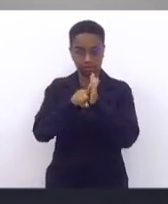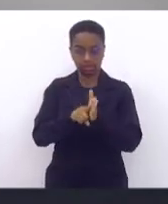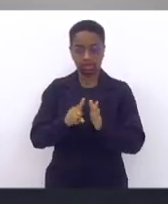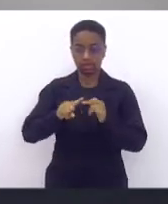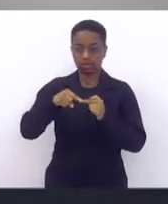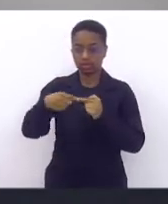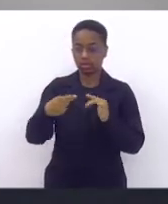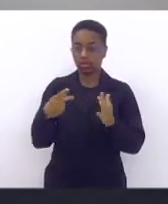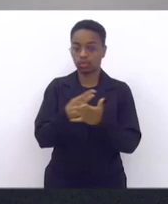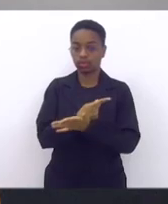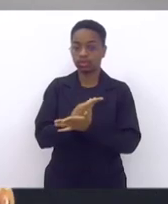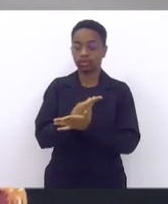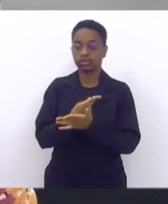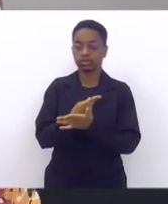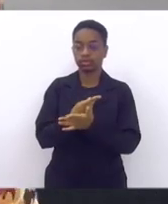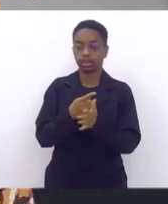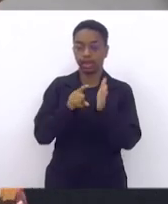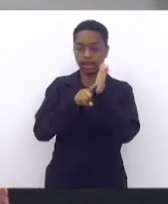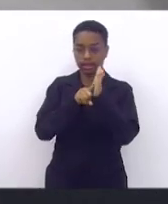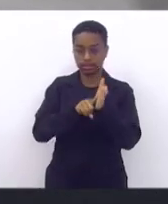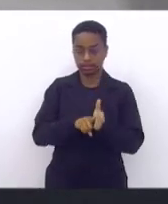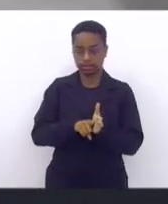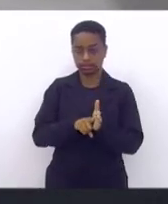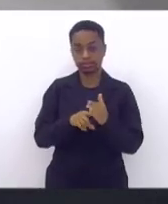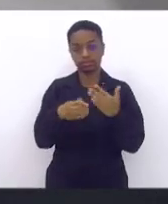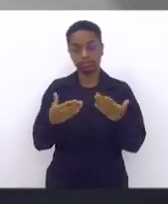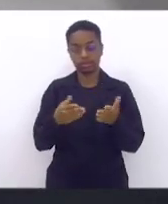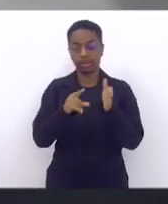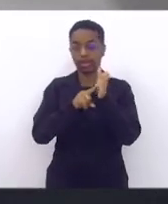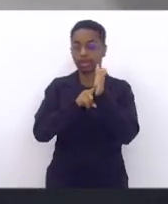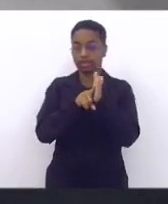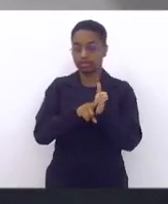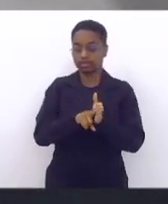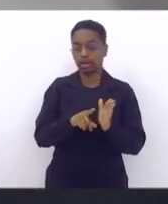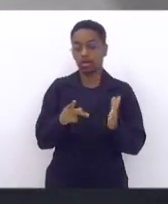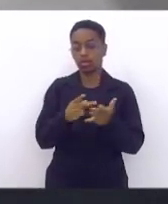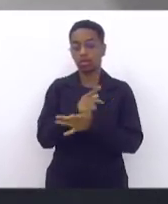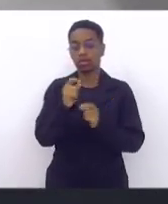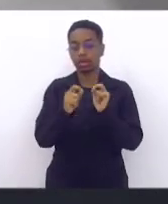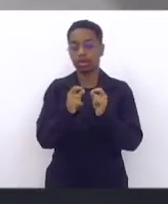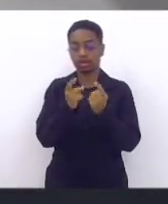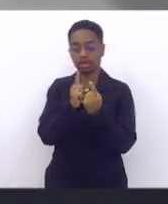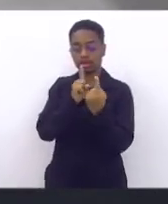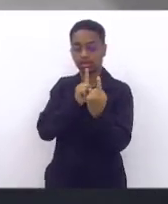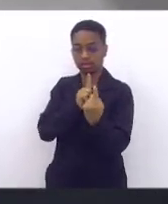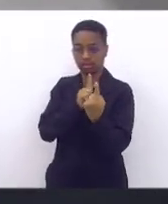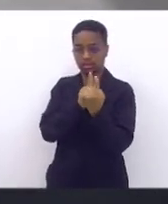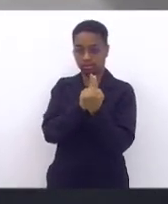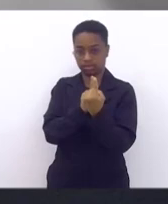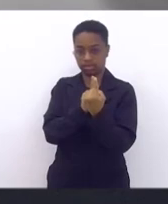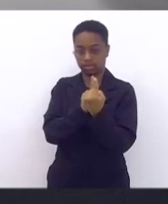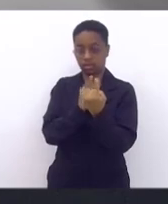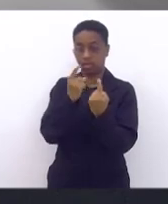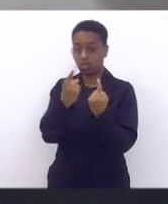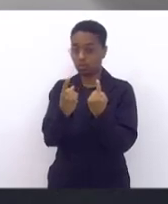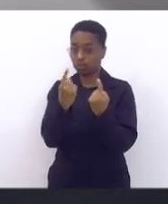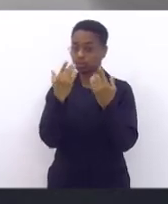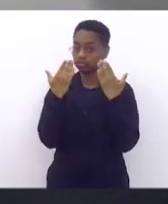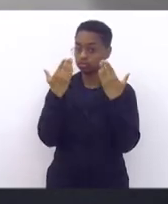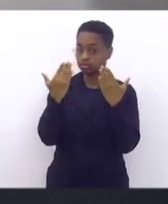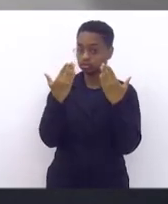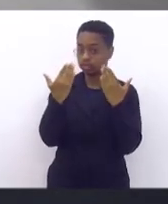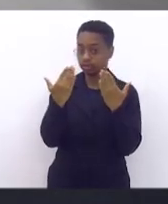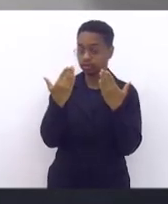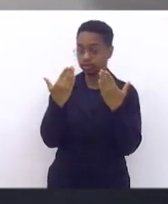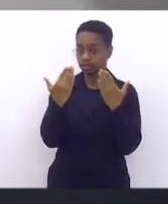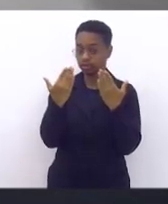realizado o exame pericial. Então, esse exame, ele é feito de um para um. É um suspeito